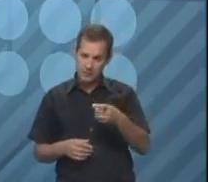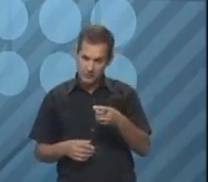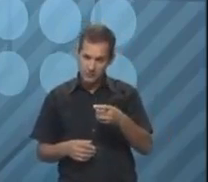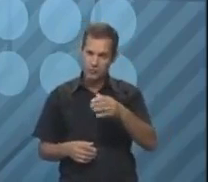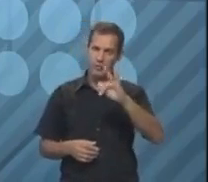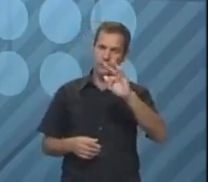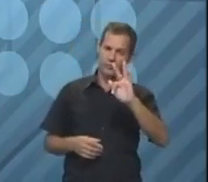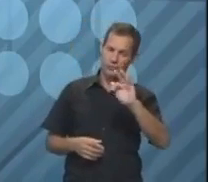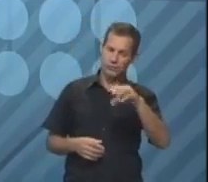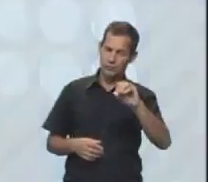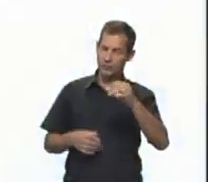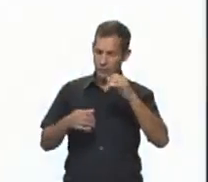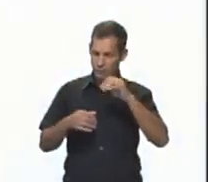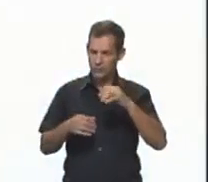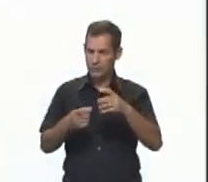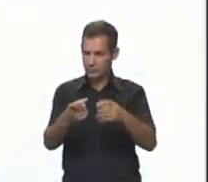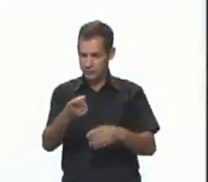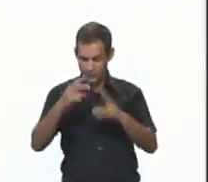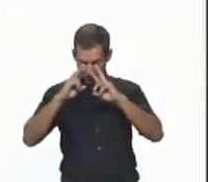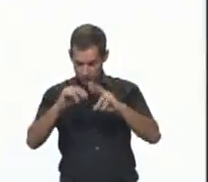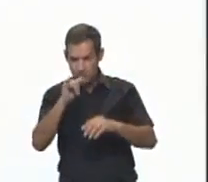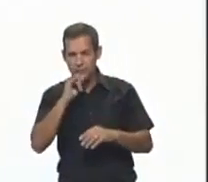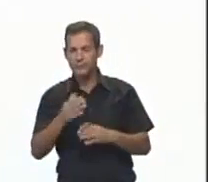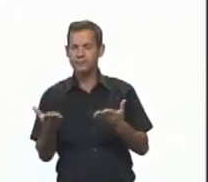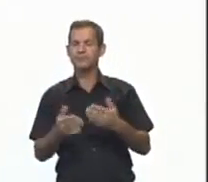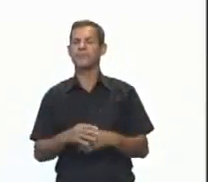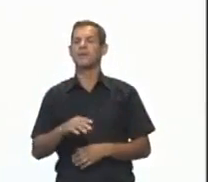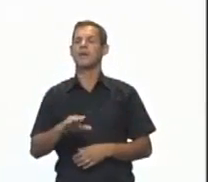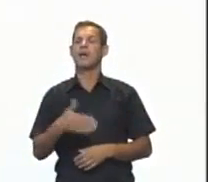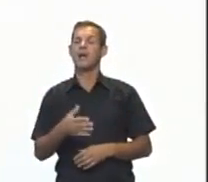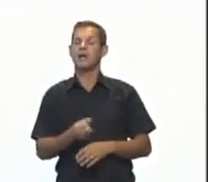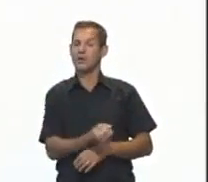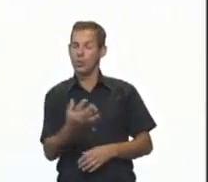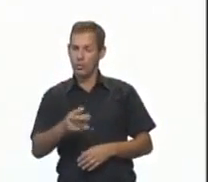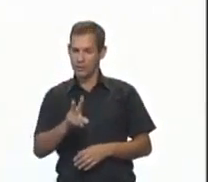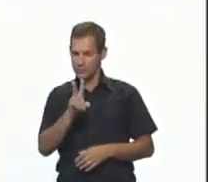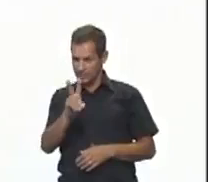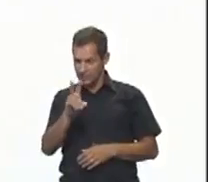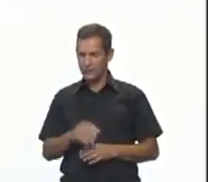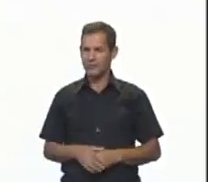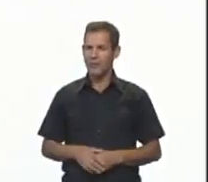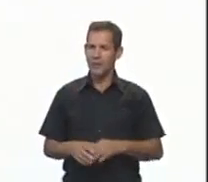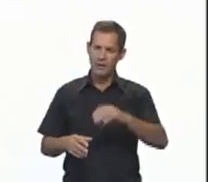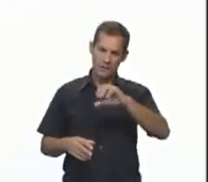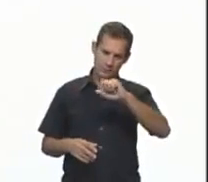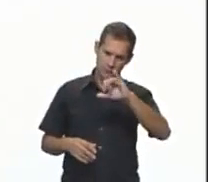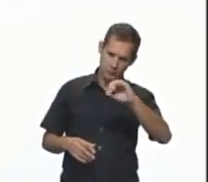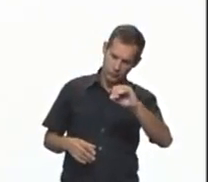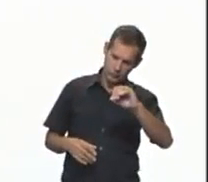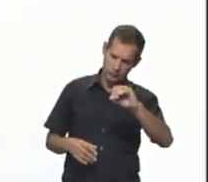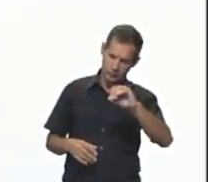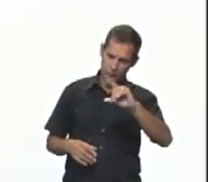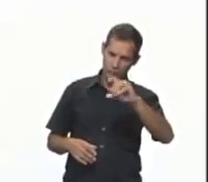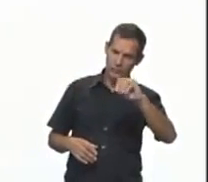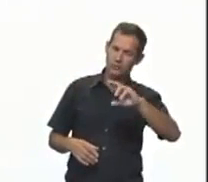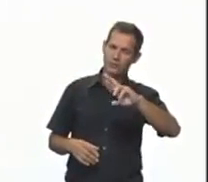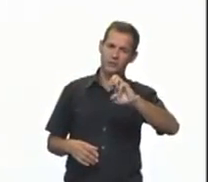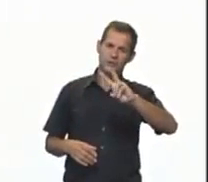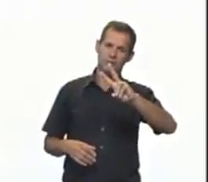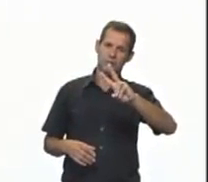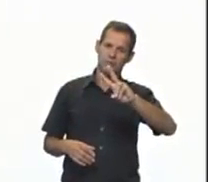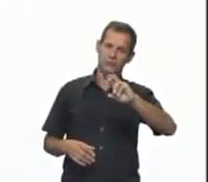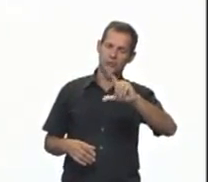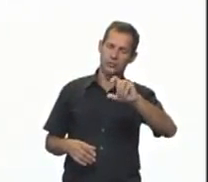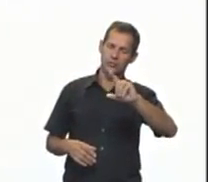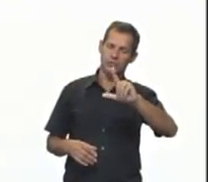de y. Vamos ver um exemplo, acompanhe. Então, o volume V de um sólido de revolução obtido com a rotação em torno do eixo